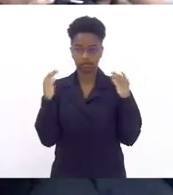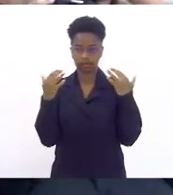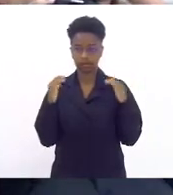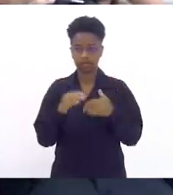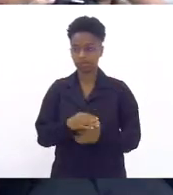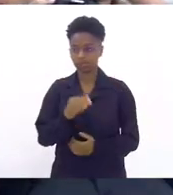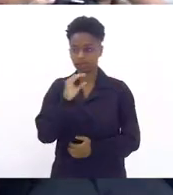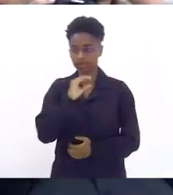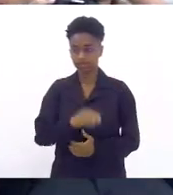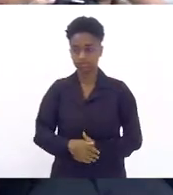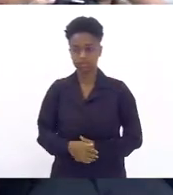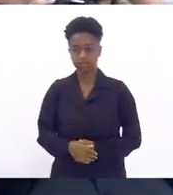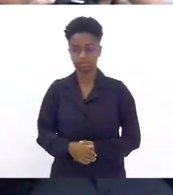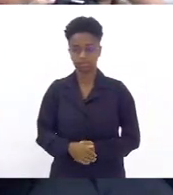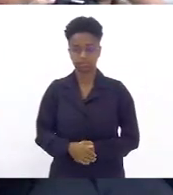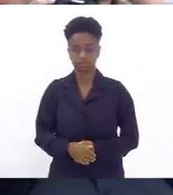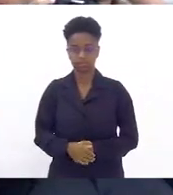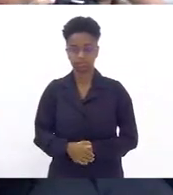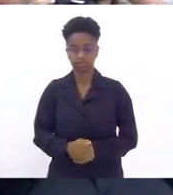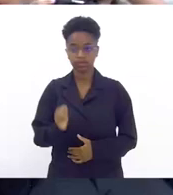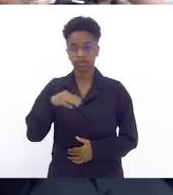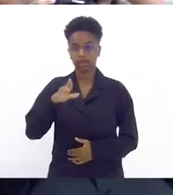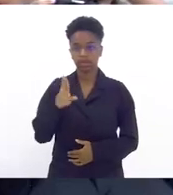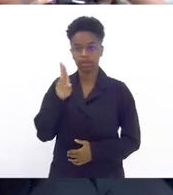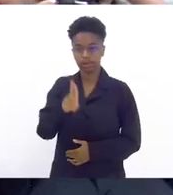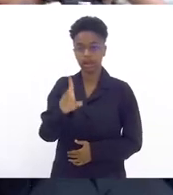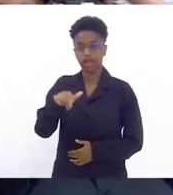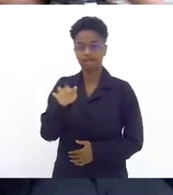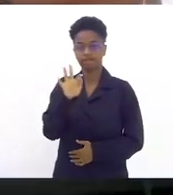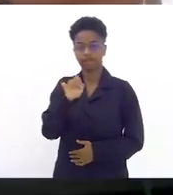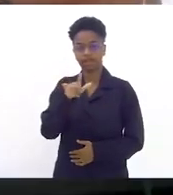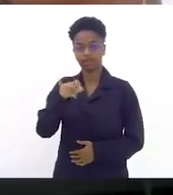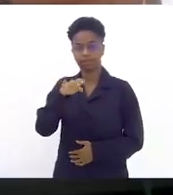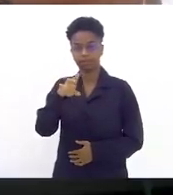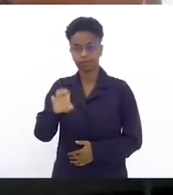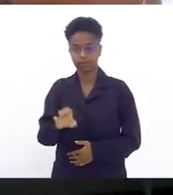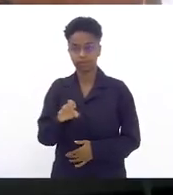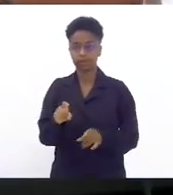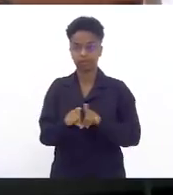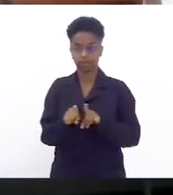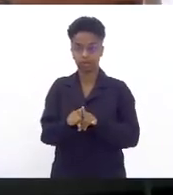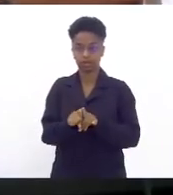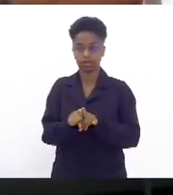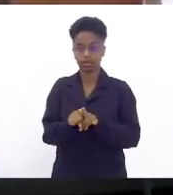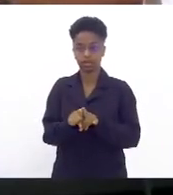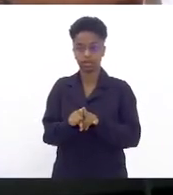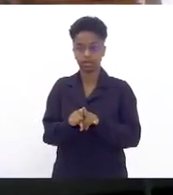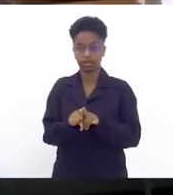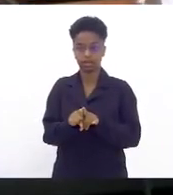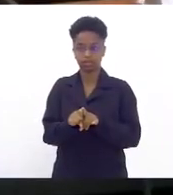Quem Vai representar o Felipe Galdino que também é do grêmio porque a Santini adoeceu